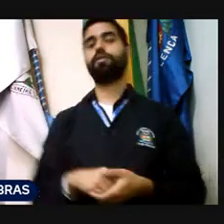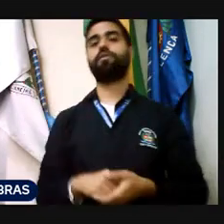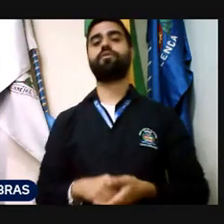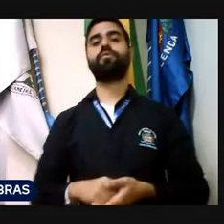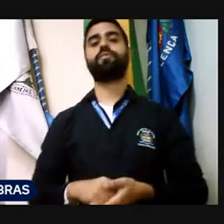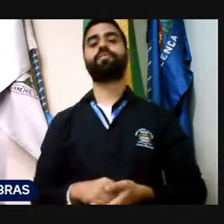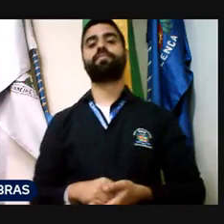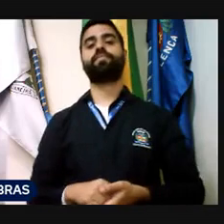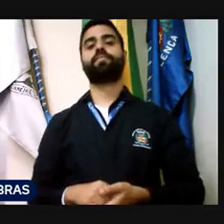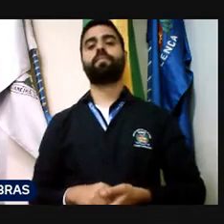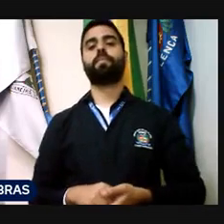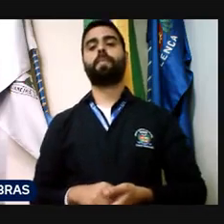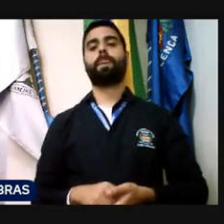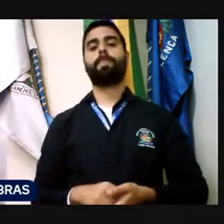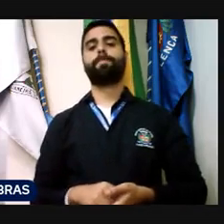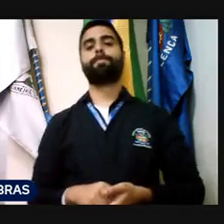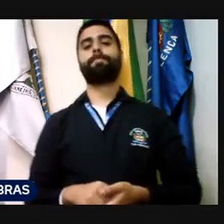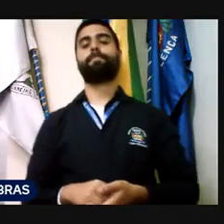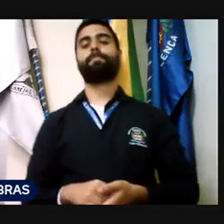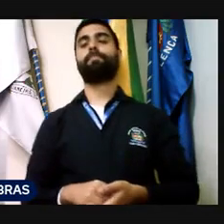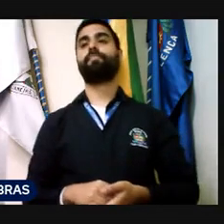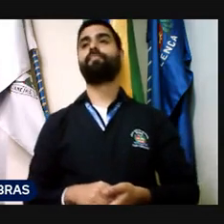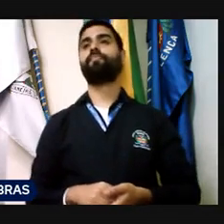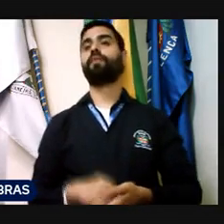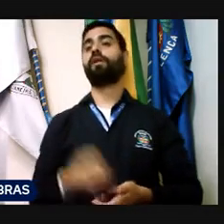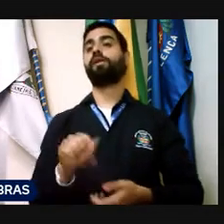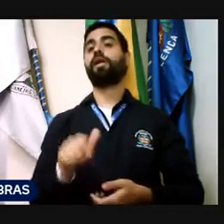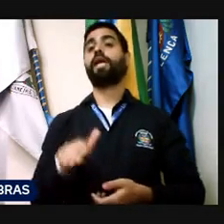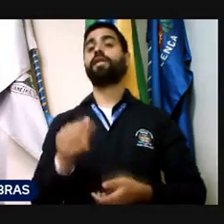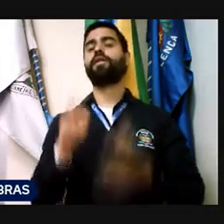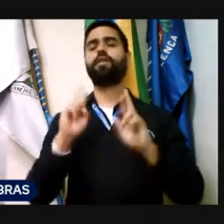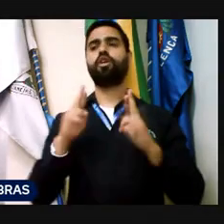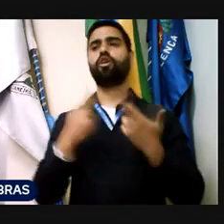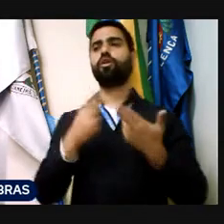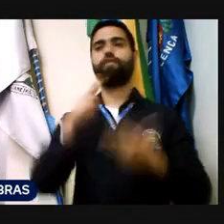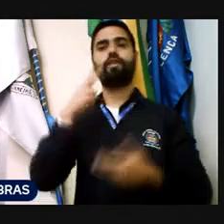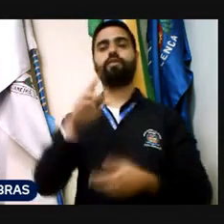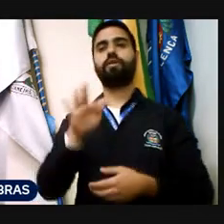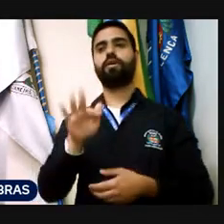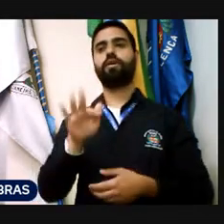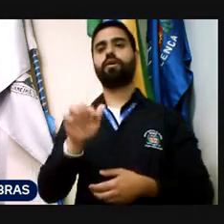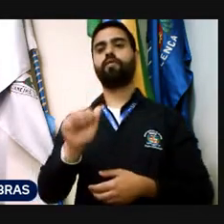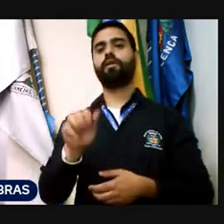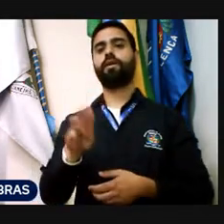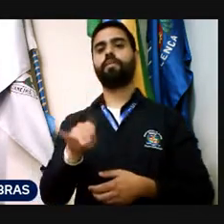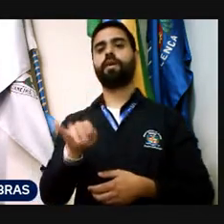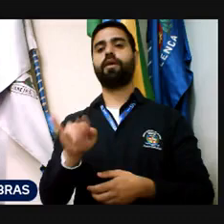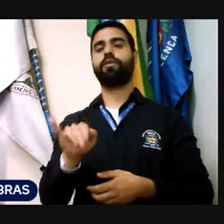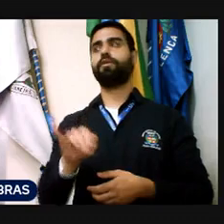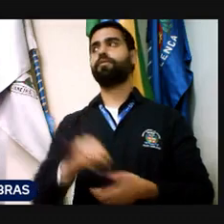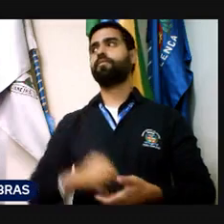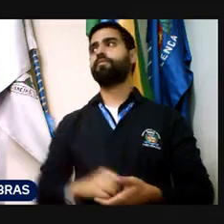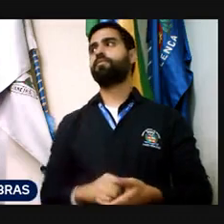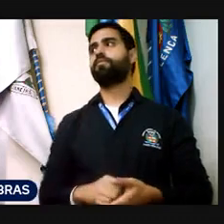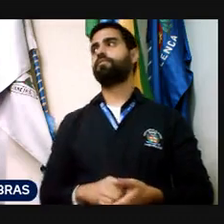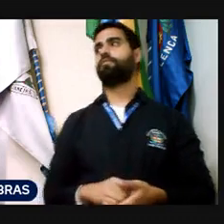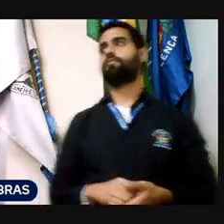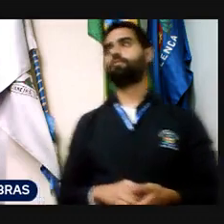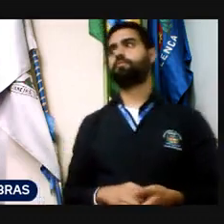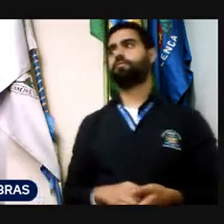renovando o protesto de estima e distinta consideração. Sala das sessões, 3 de agosto de 2021, Vereadora Fabiane Vasconcelos.